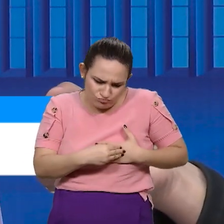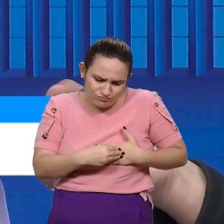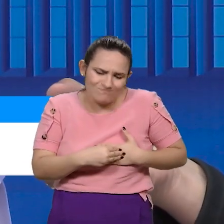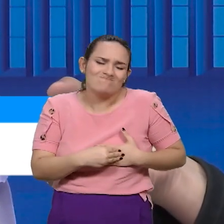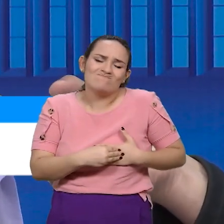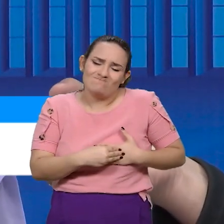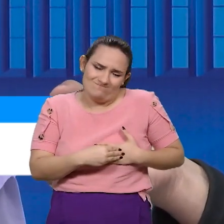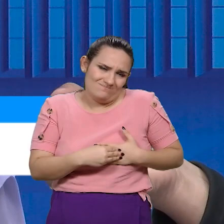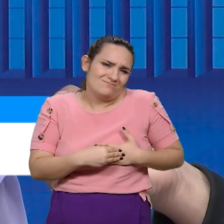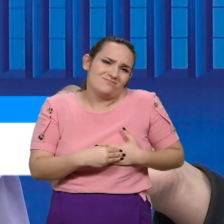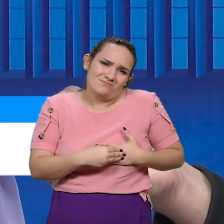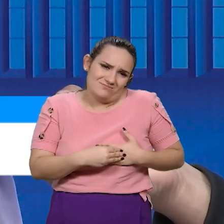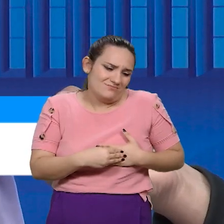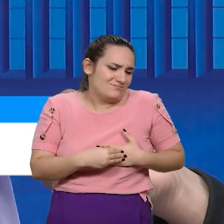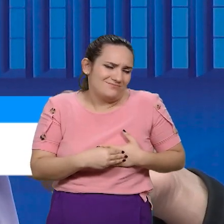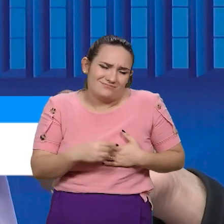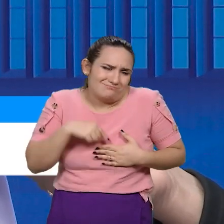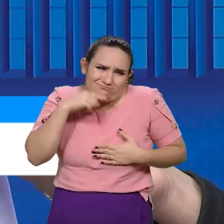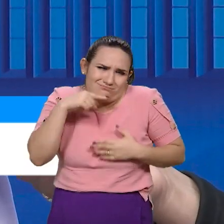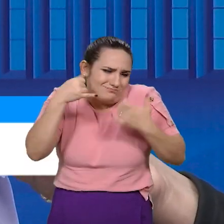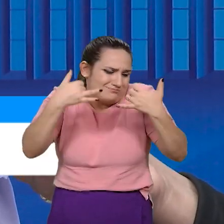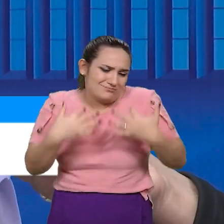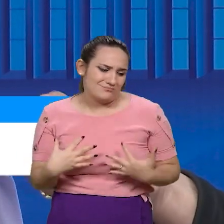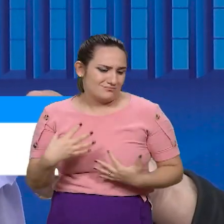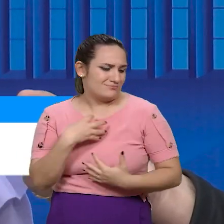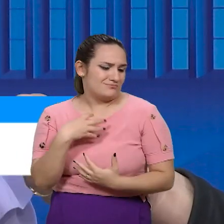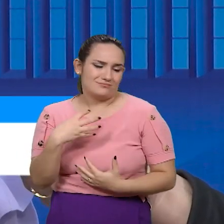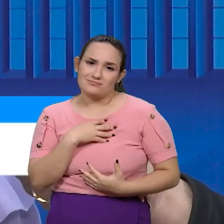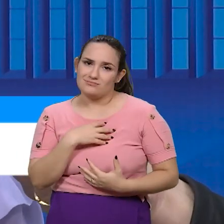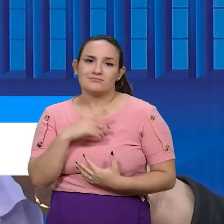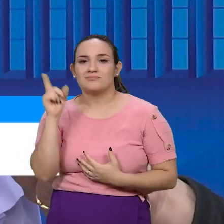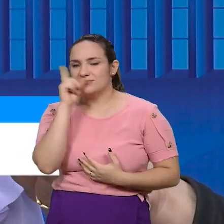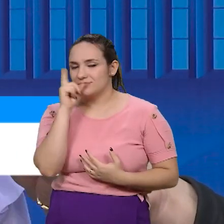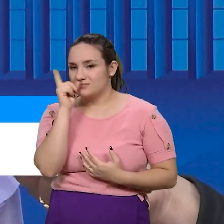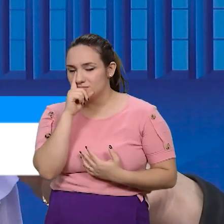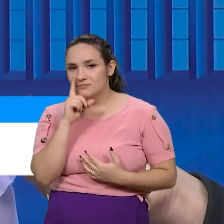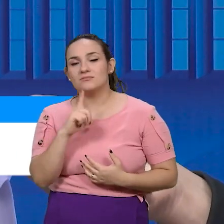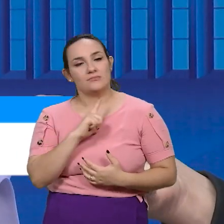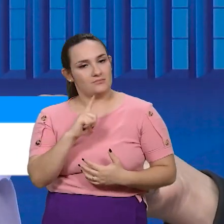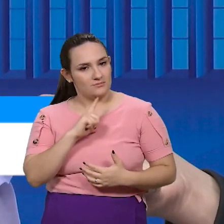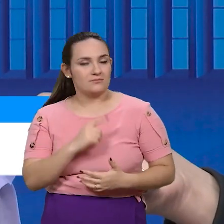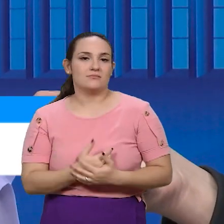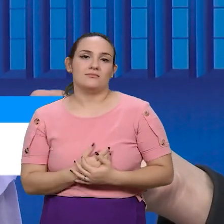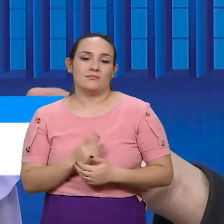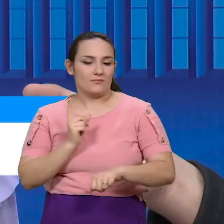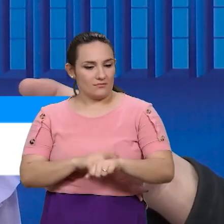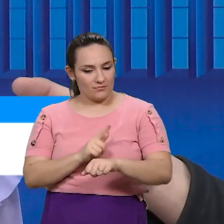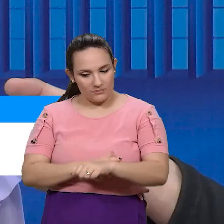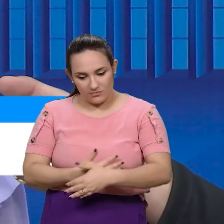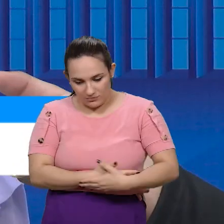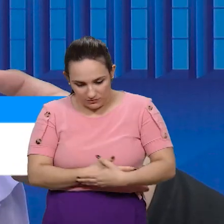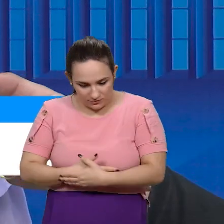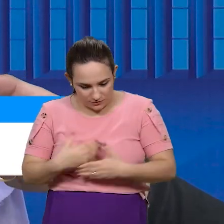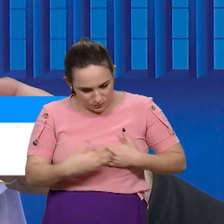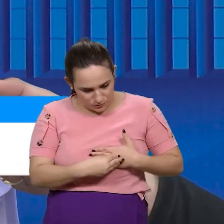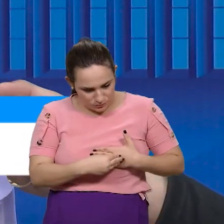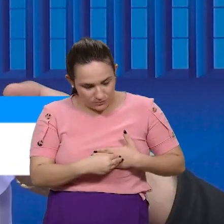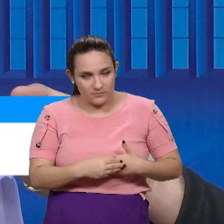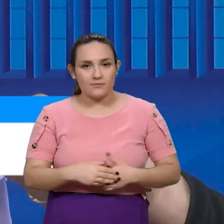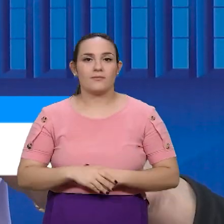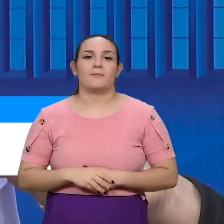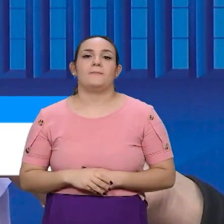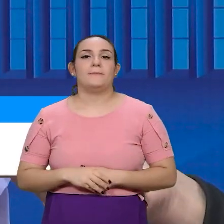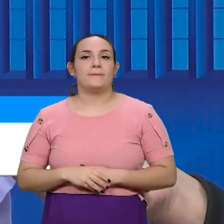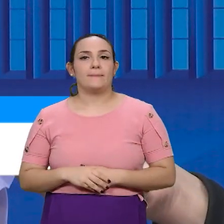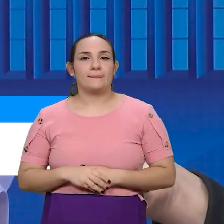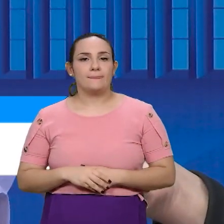eu amamentei e é algo tão que é indescritível, né, o sentimento que uma mãe tem quando